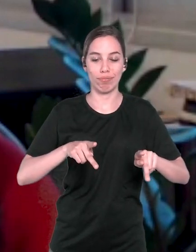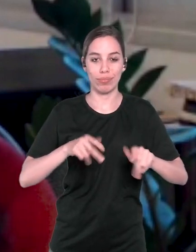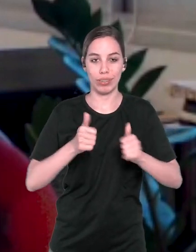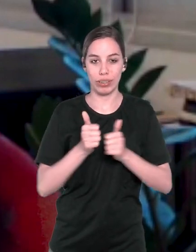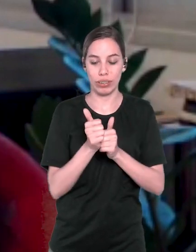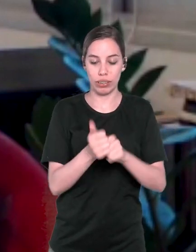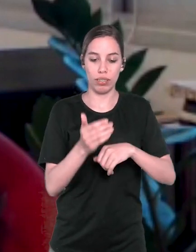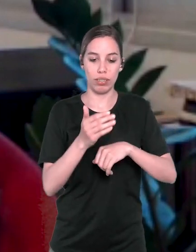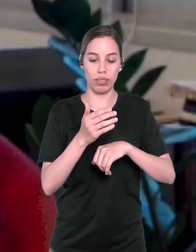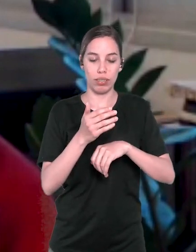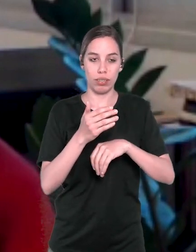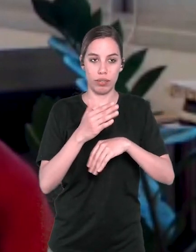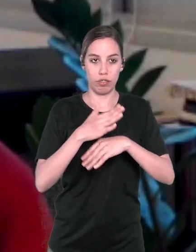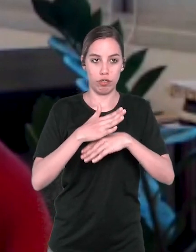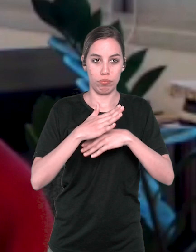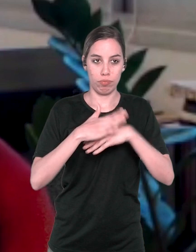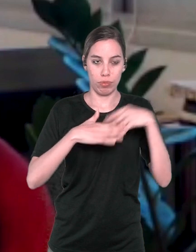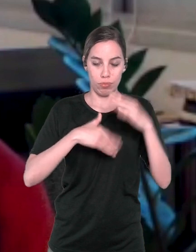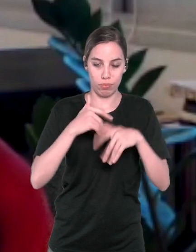após